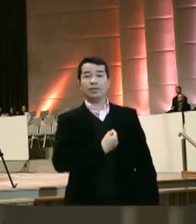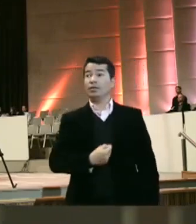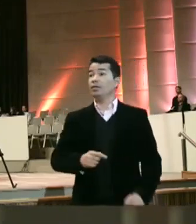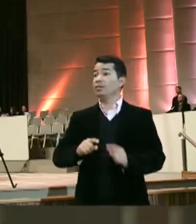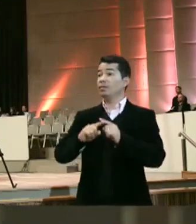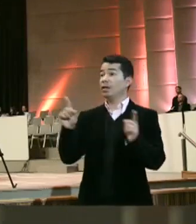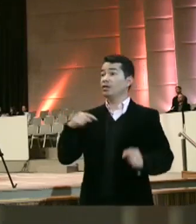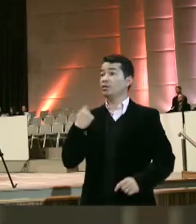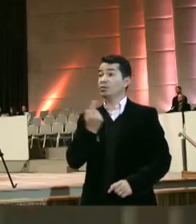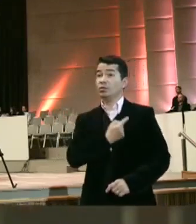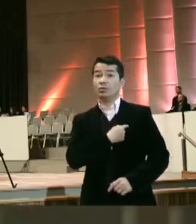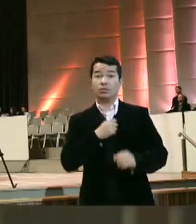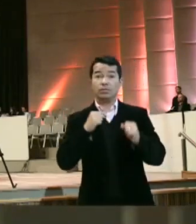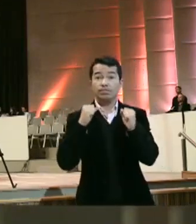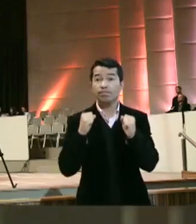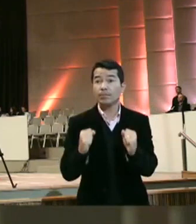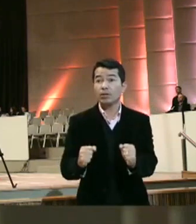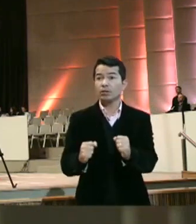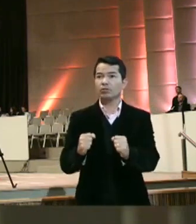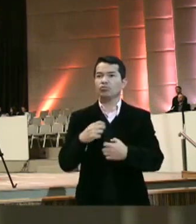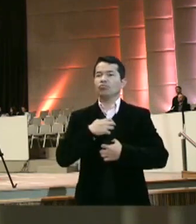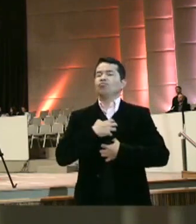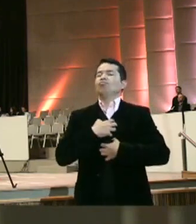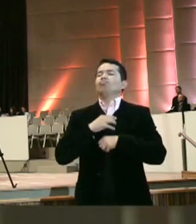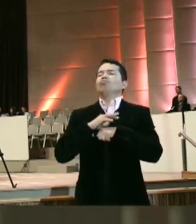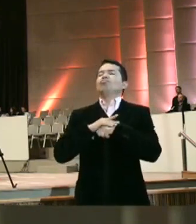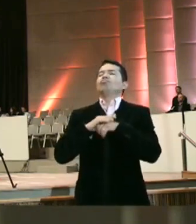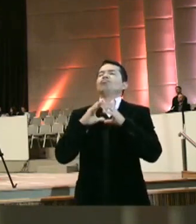é que tem cura.